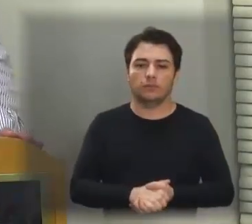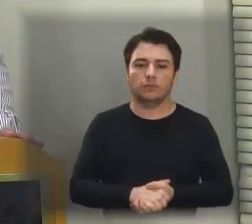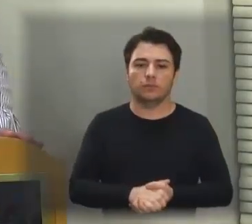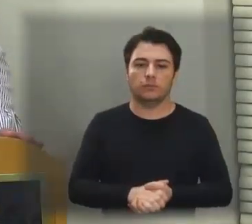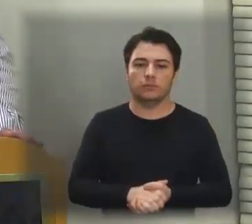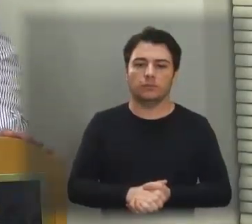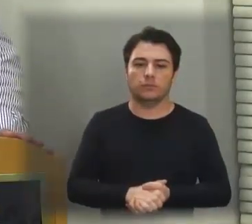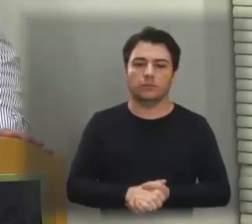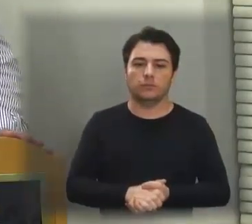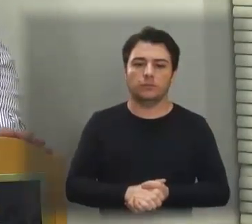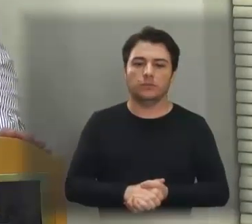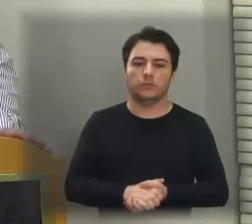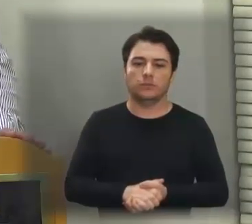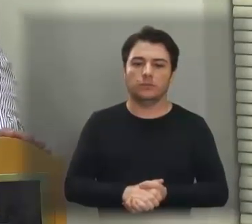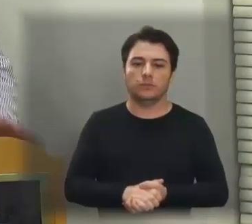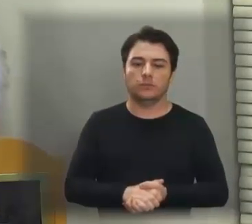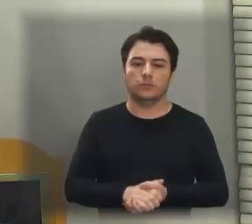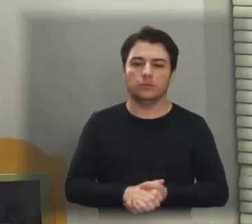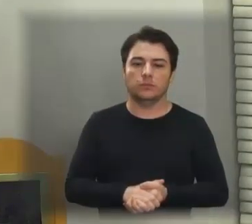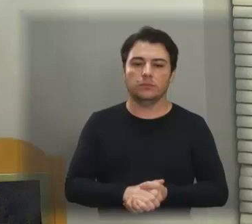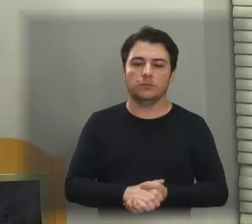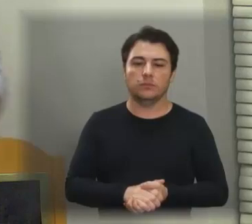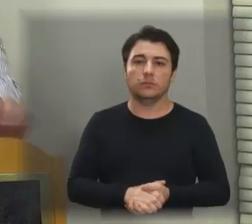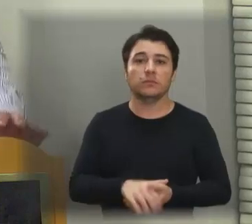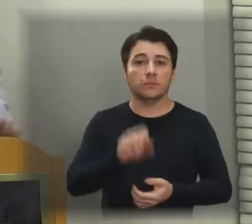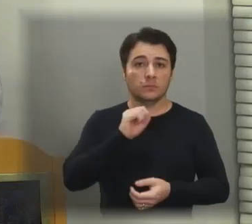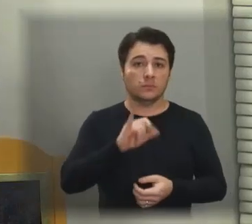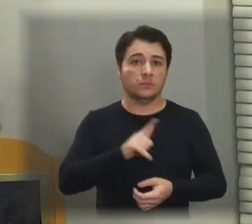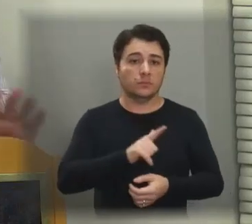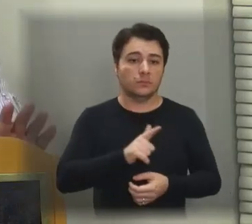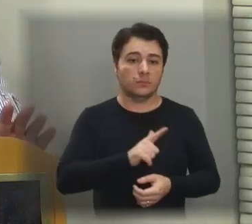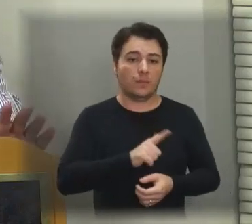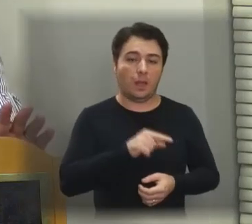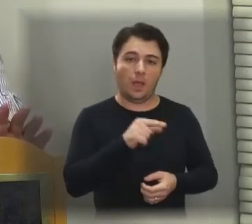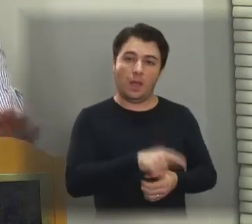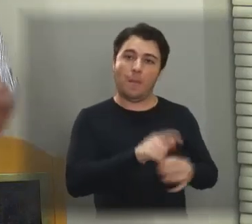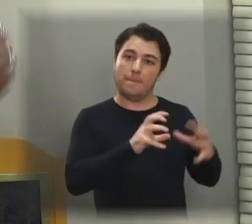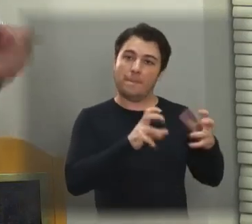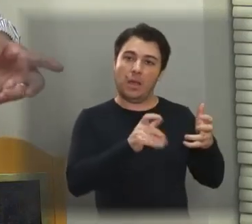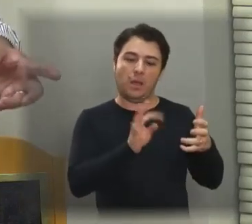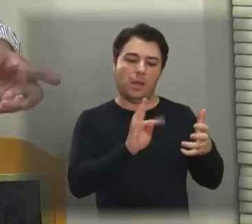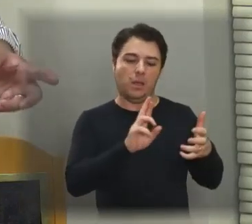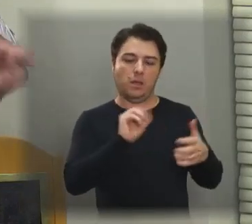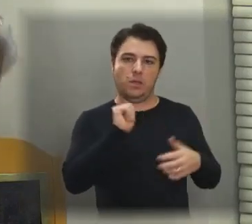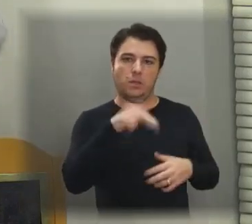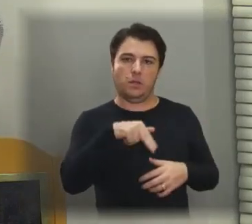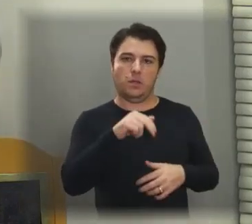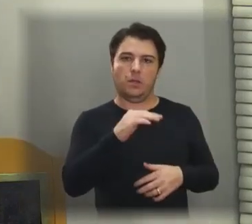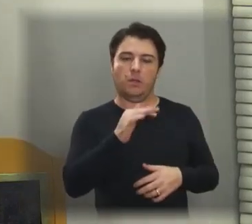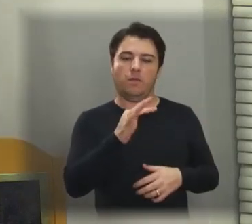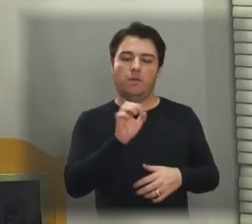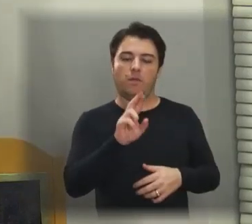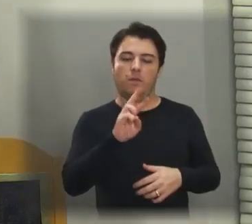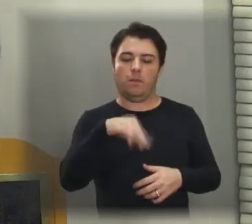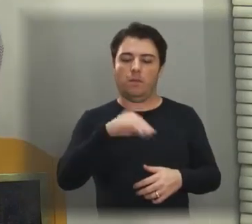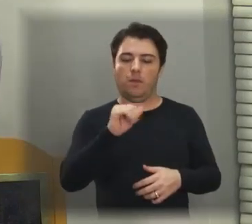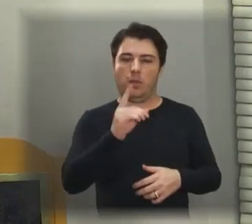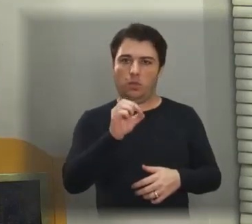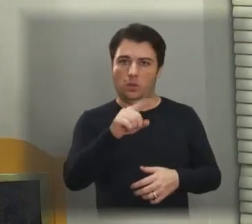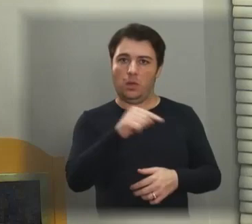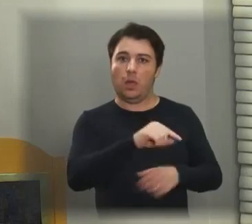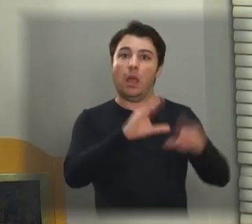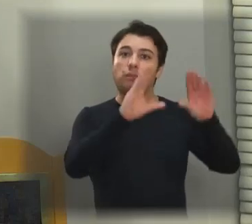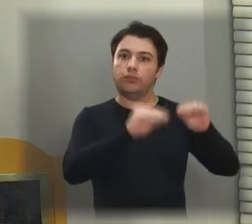vê esse problema de objetivo do do equipamento um transformador por exemplo ele desliga ele vai ser esse em três minutos e